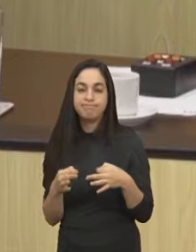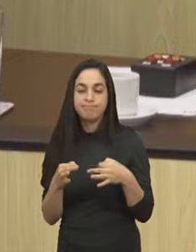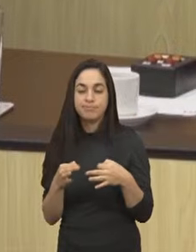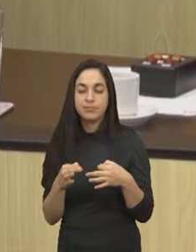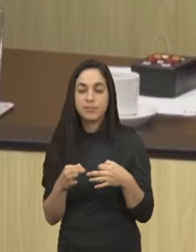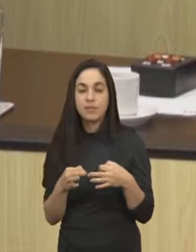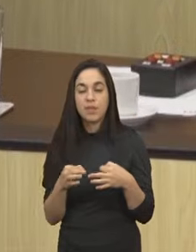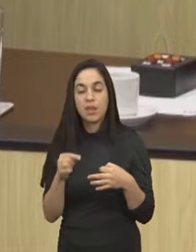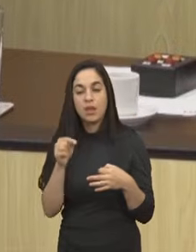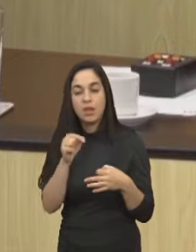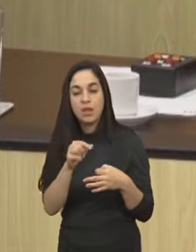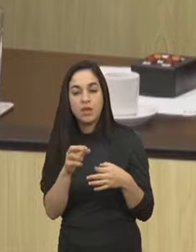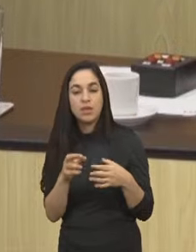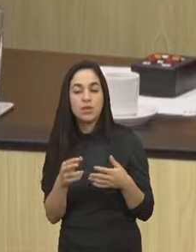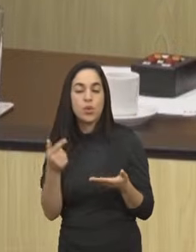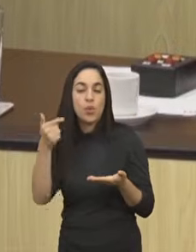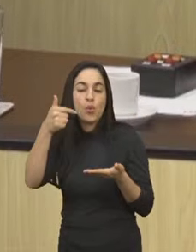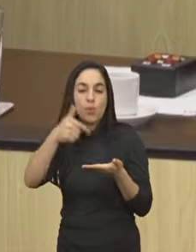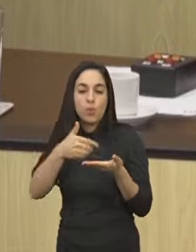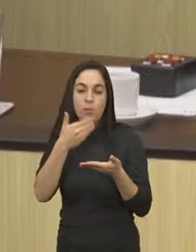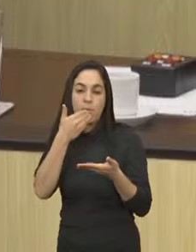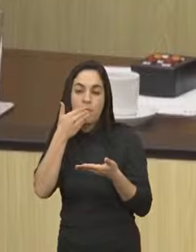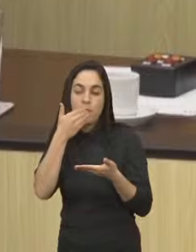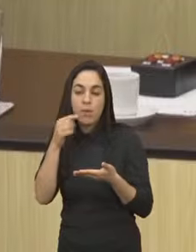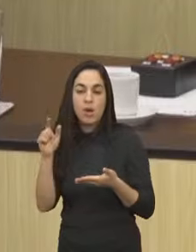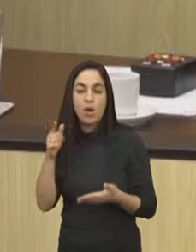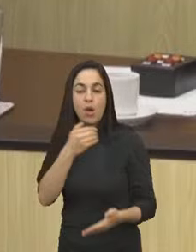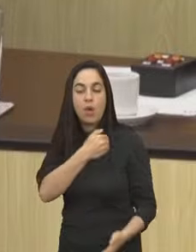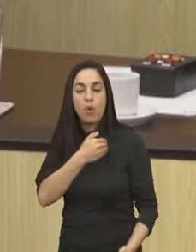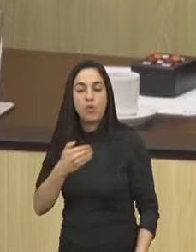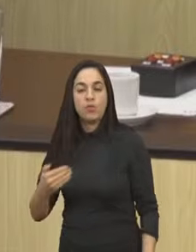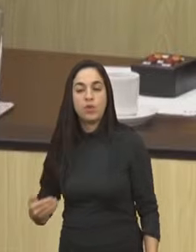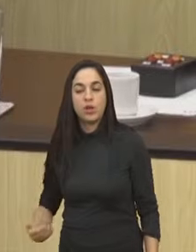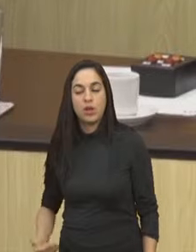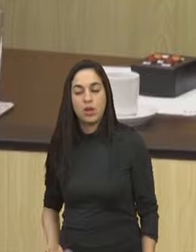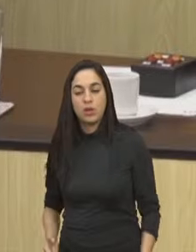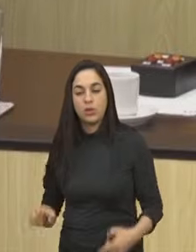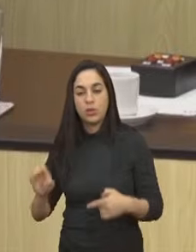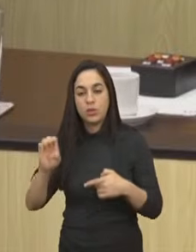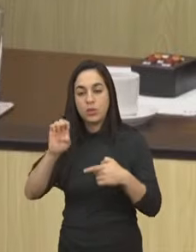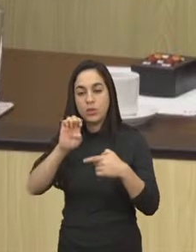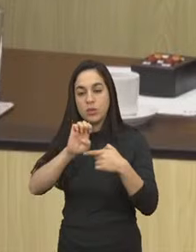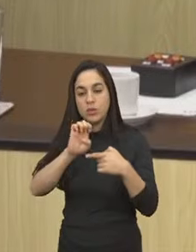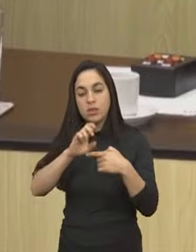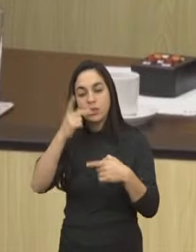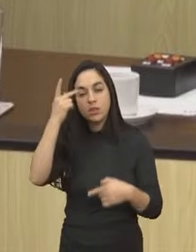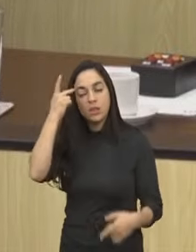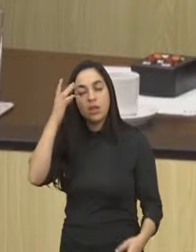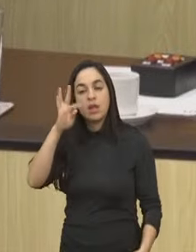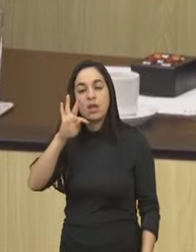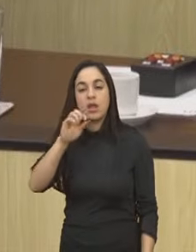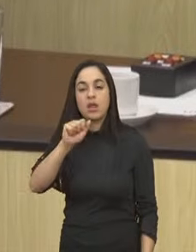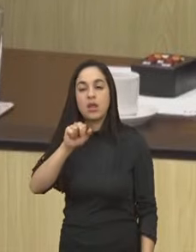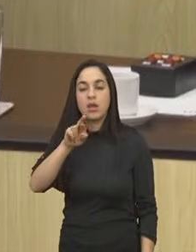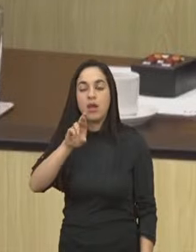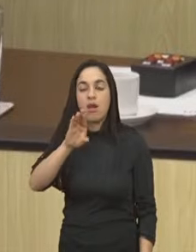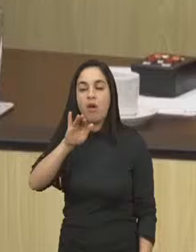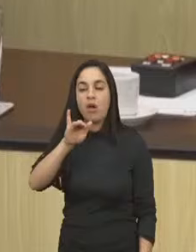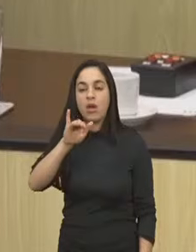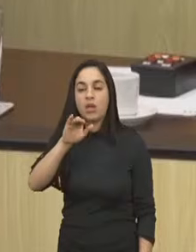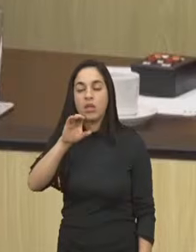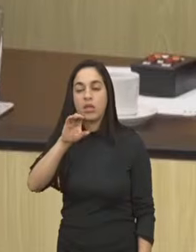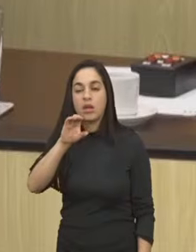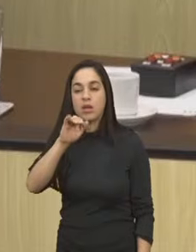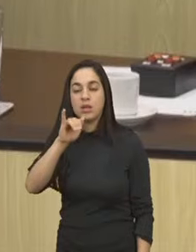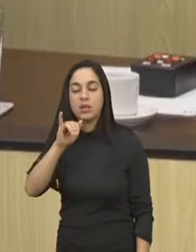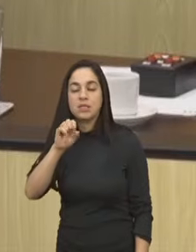regimentais, seja encaminhado ofício ao governador do estado de São Paulo, Tarcísio Gomes de Freitas, solicitando